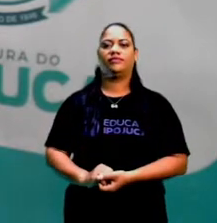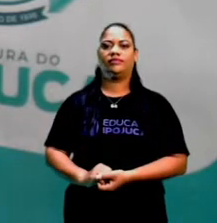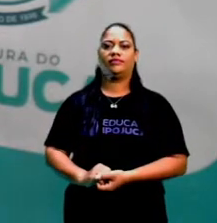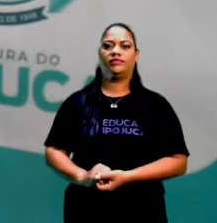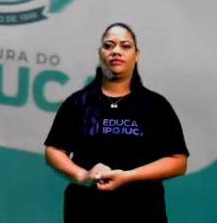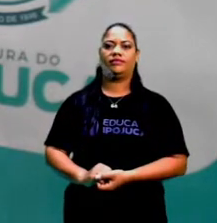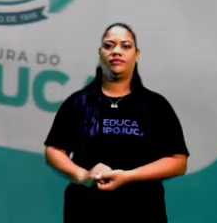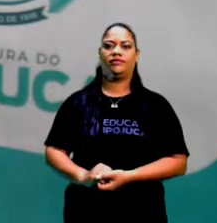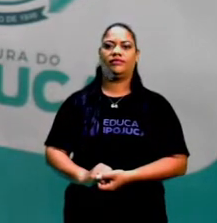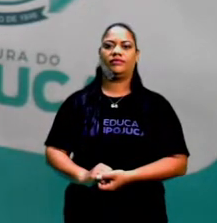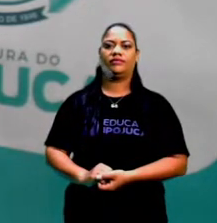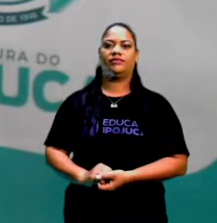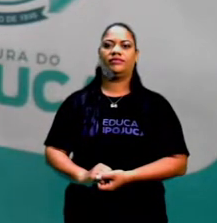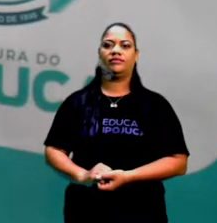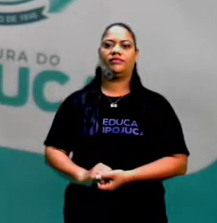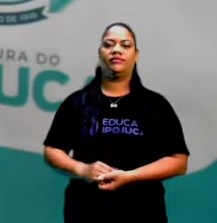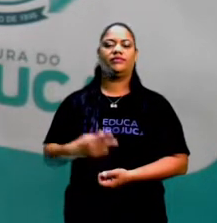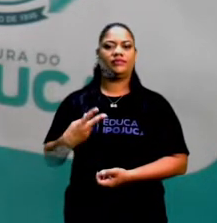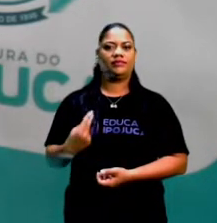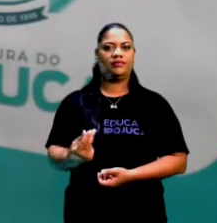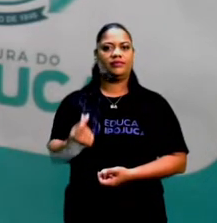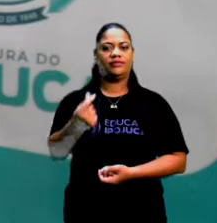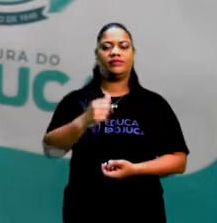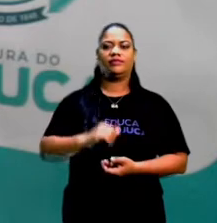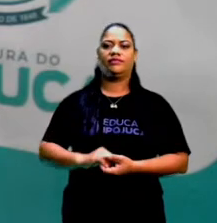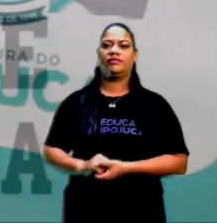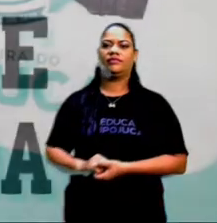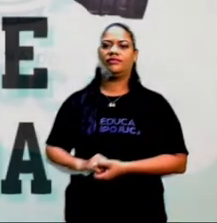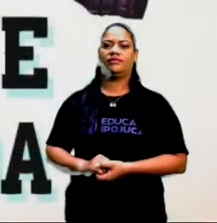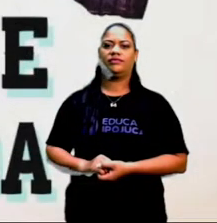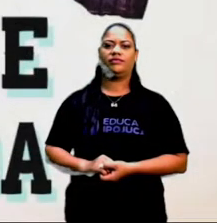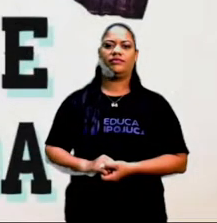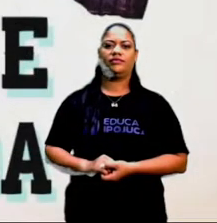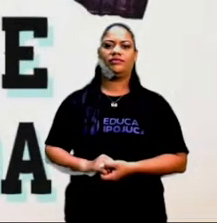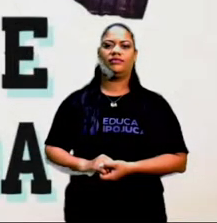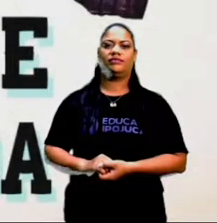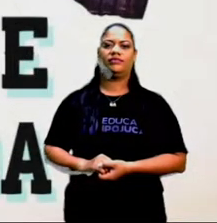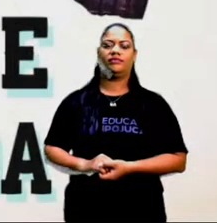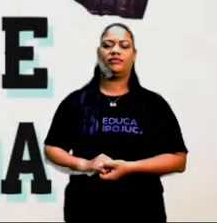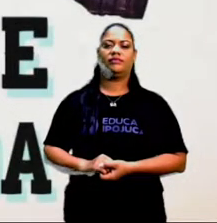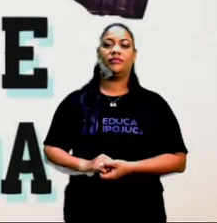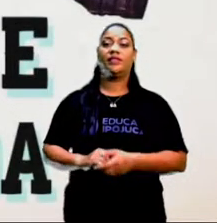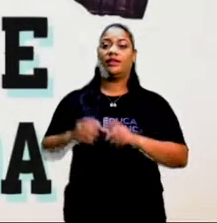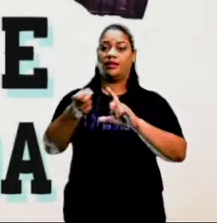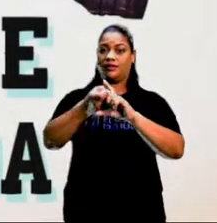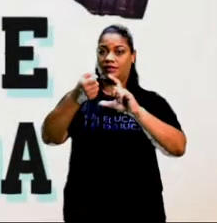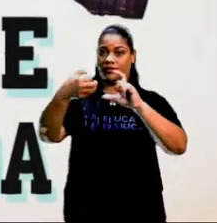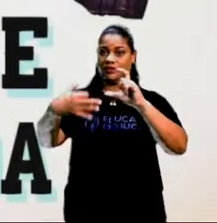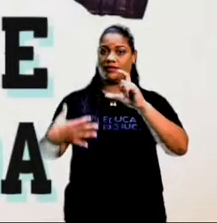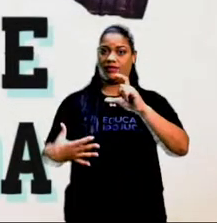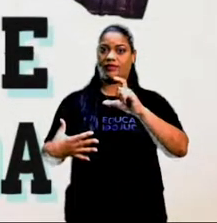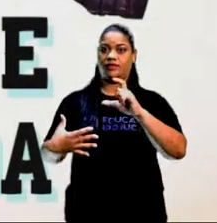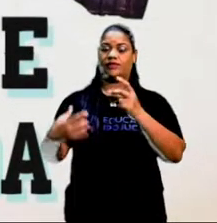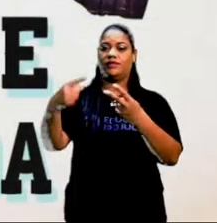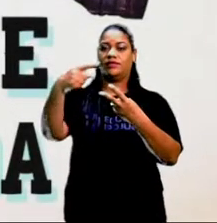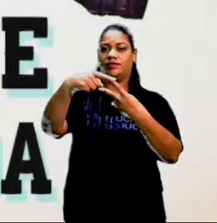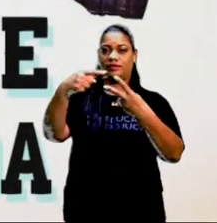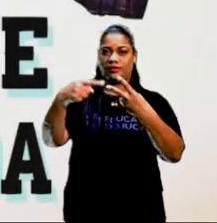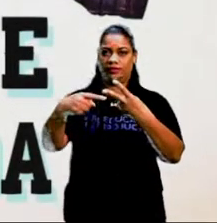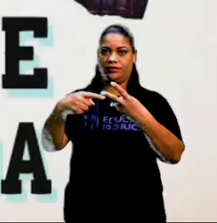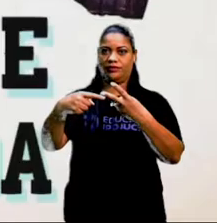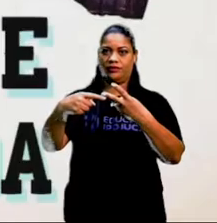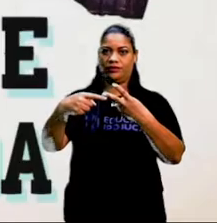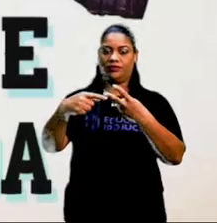paisagem. Então, vamos lá, continuando. Paisagem, ela se classifica em, de duas